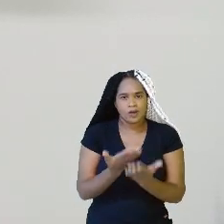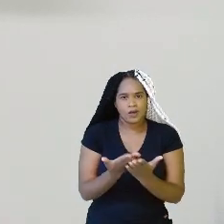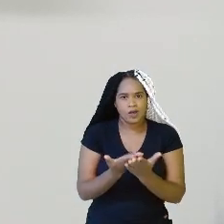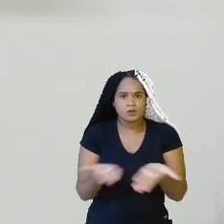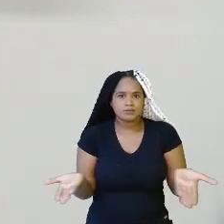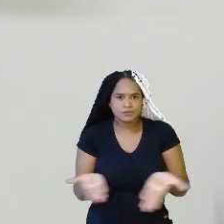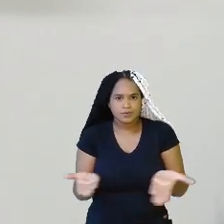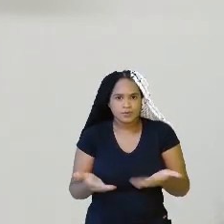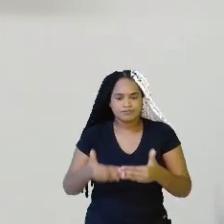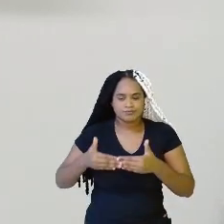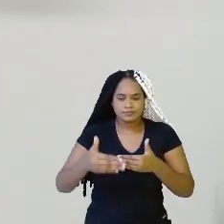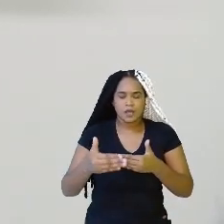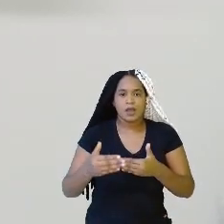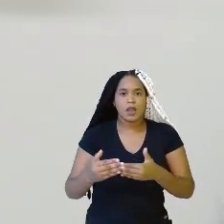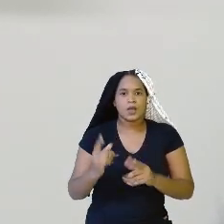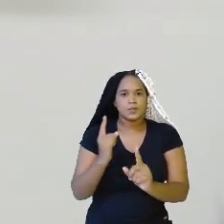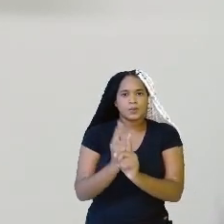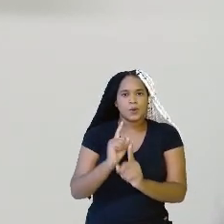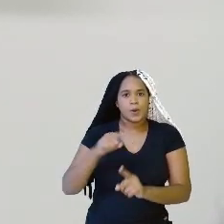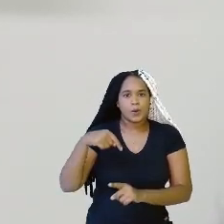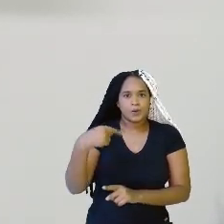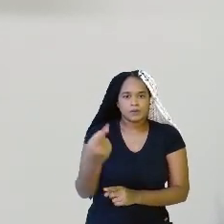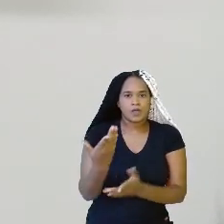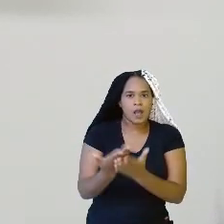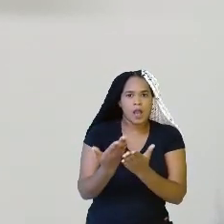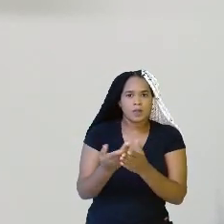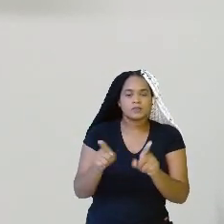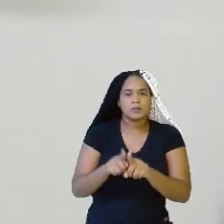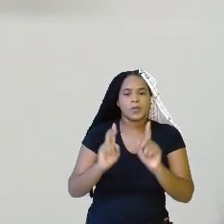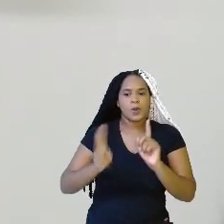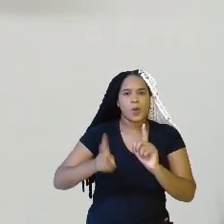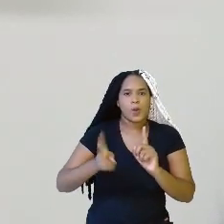aula. Na próxima aula a gente vai falar mais um